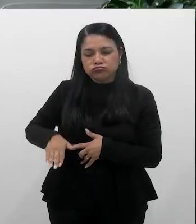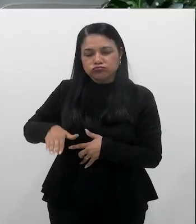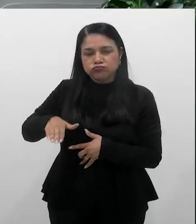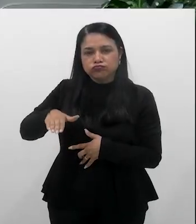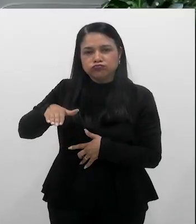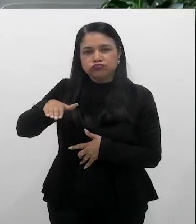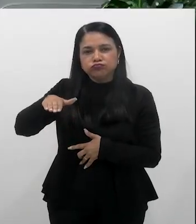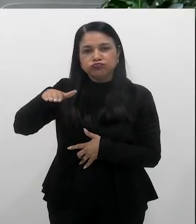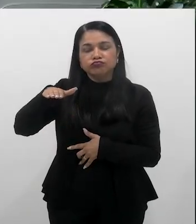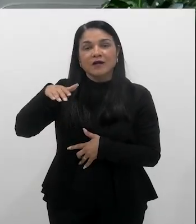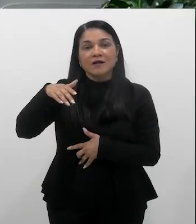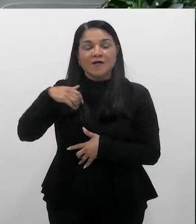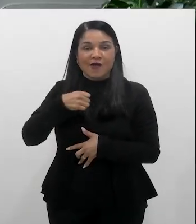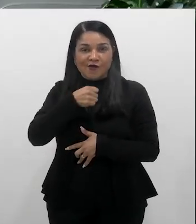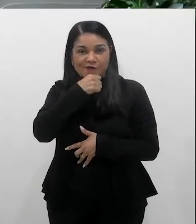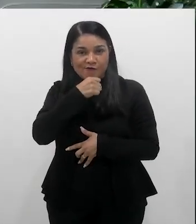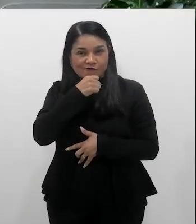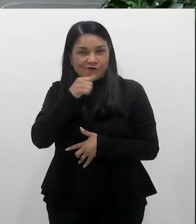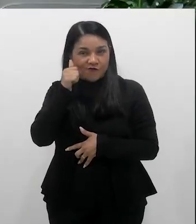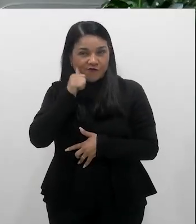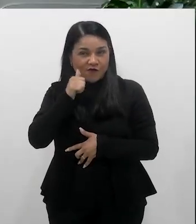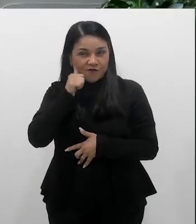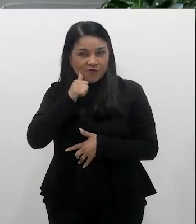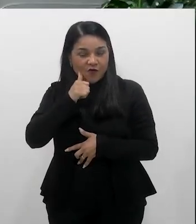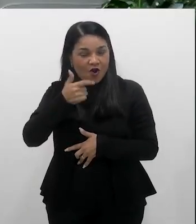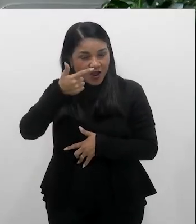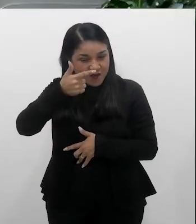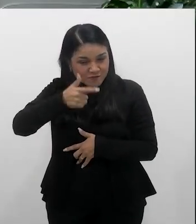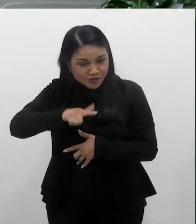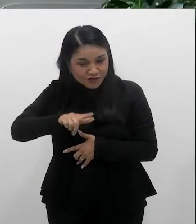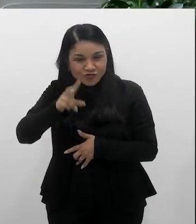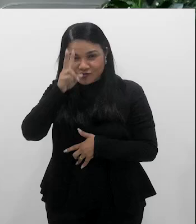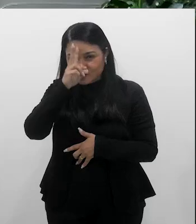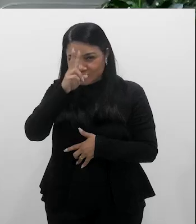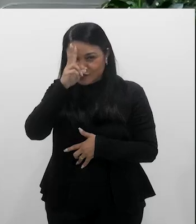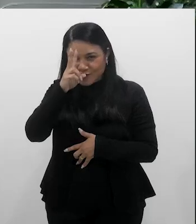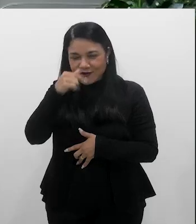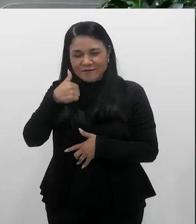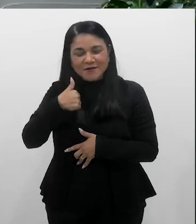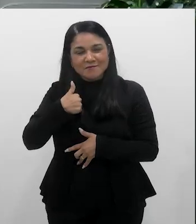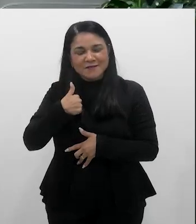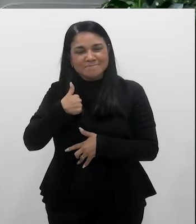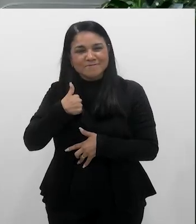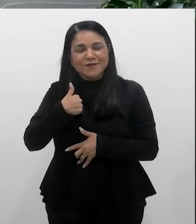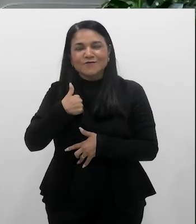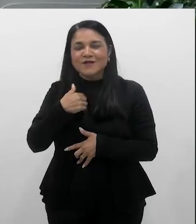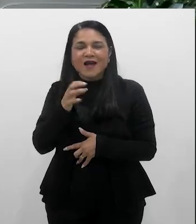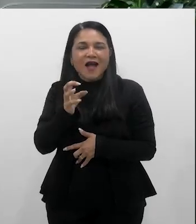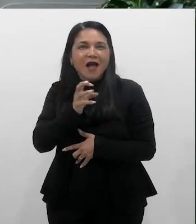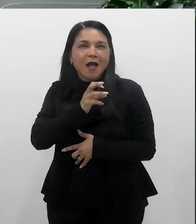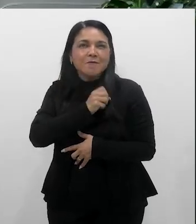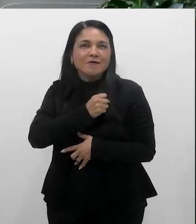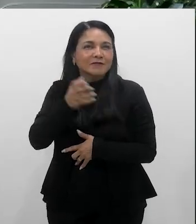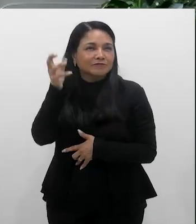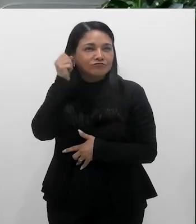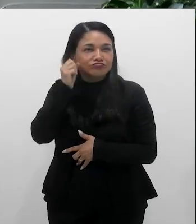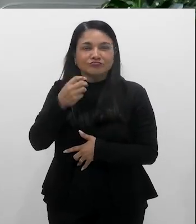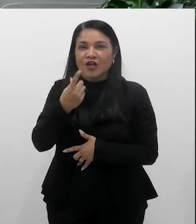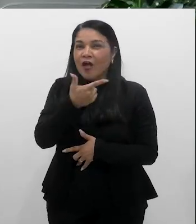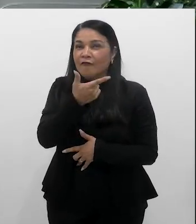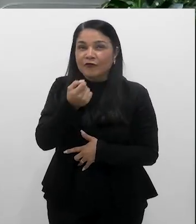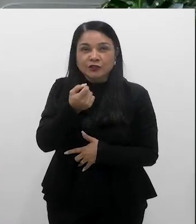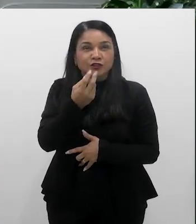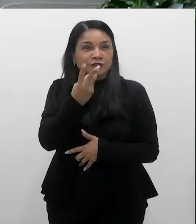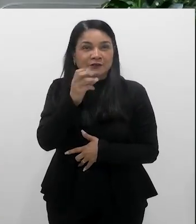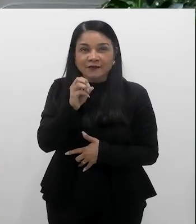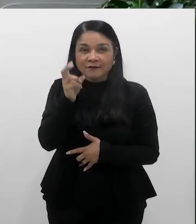pequenininho. Eu ouvia, às vezes ela repetia, às vezes a pessoa idosa tem essa coisa de repetir, mas para mim não tinha nada a ver. Eu adorava escutar 20,